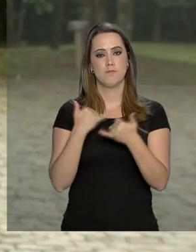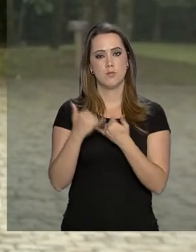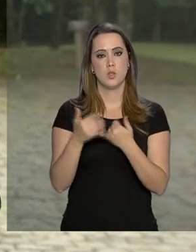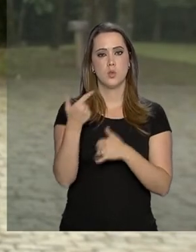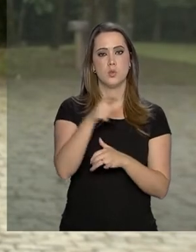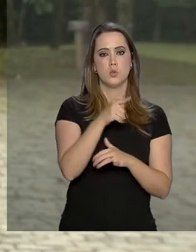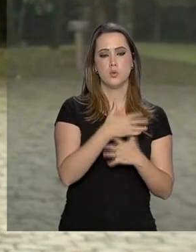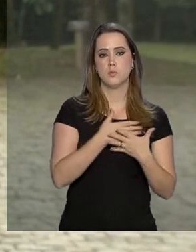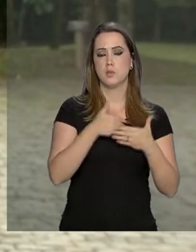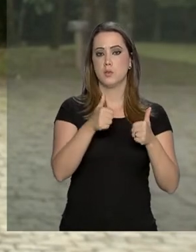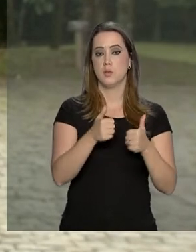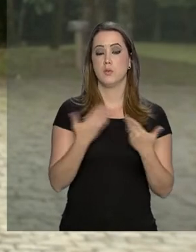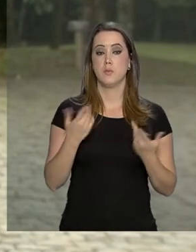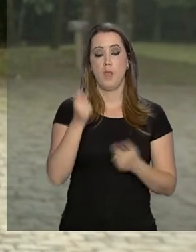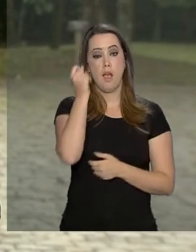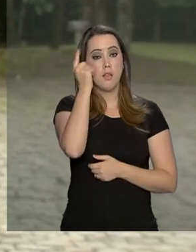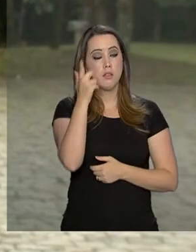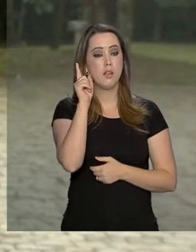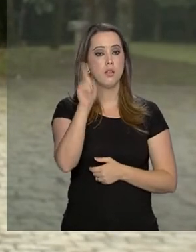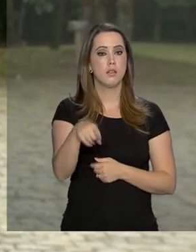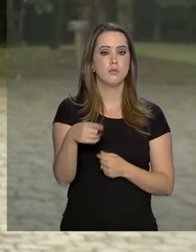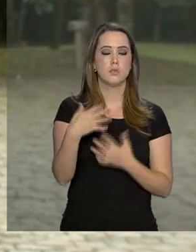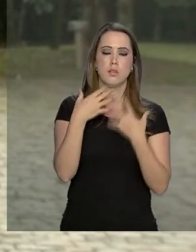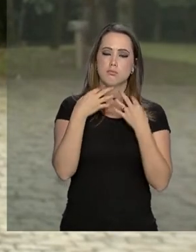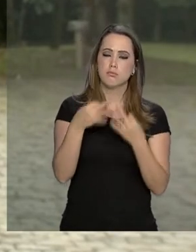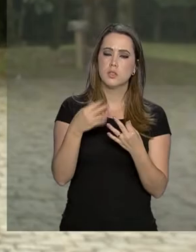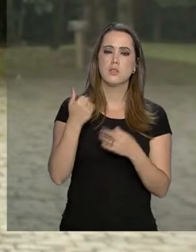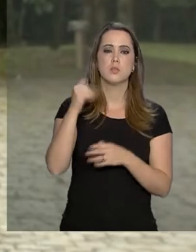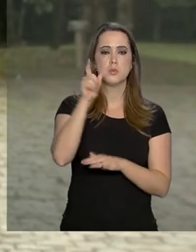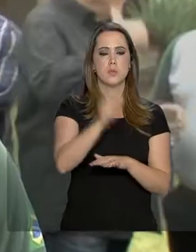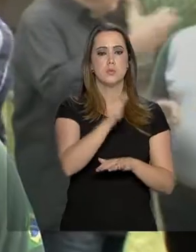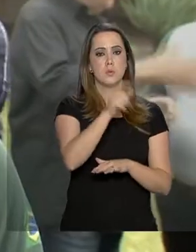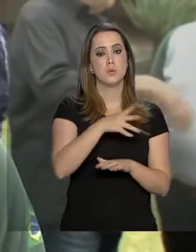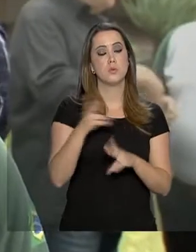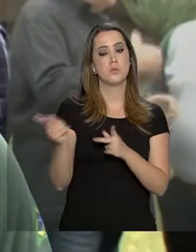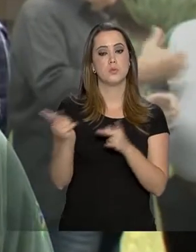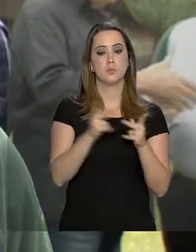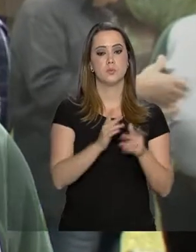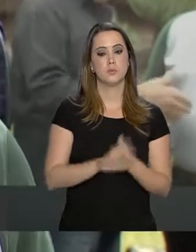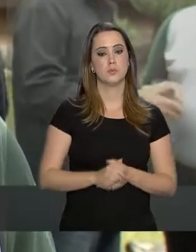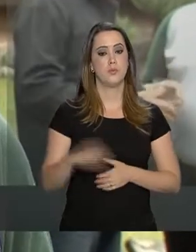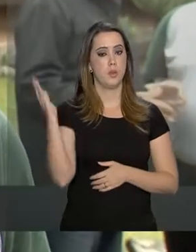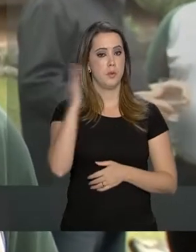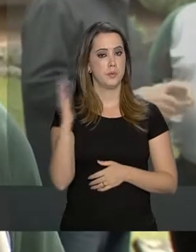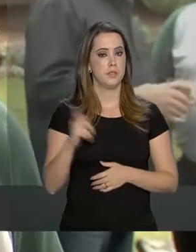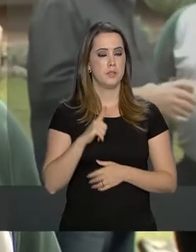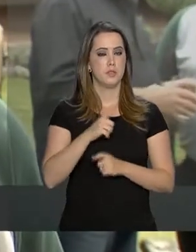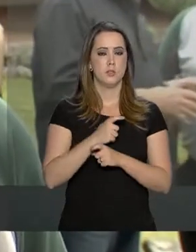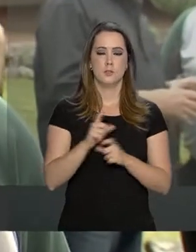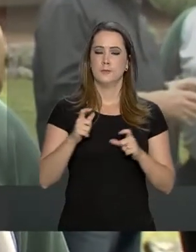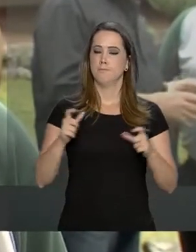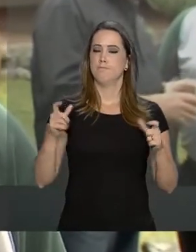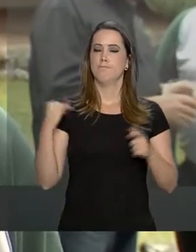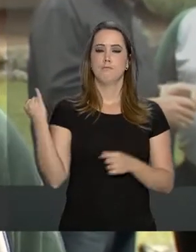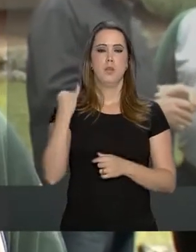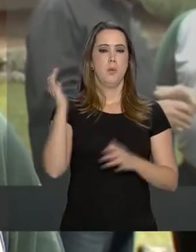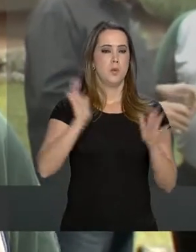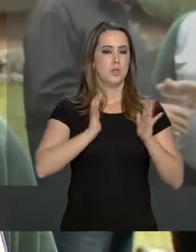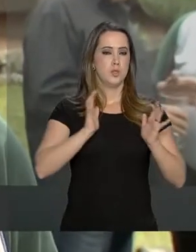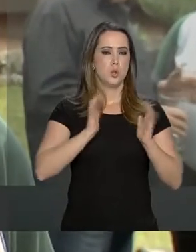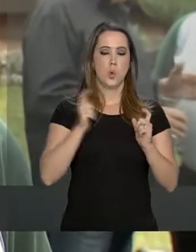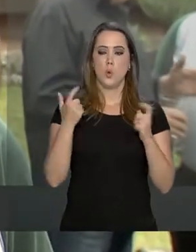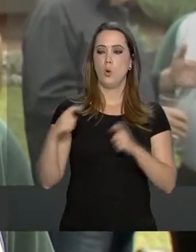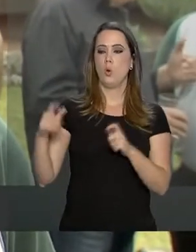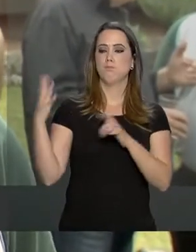de outras melhorias a idéia é atrair mais visitantes o brasil tem uma grande riqueza natural locais